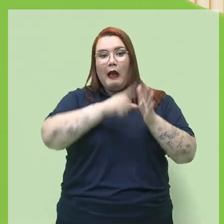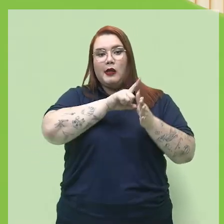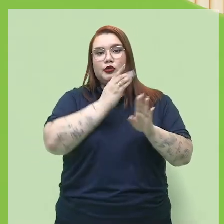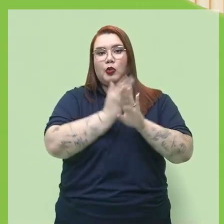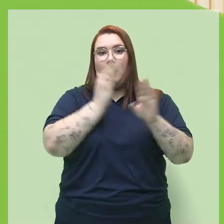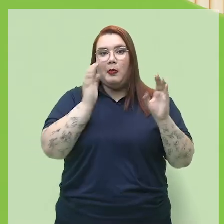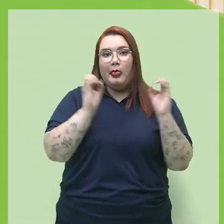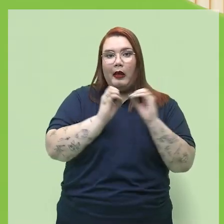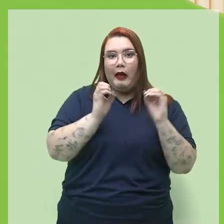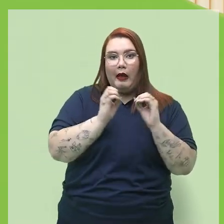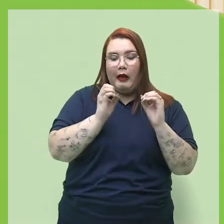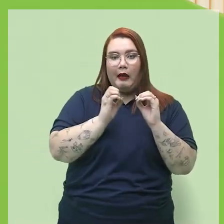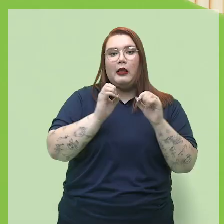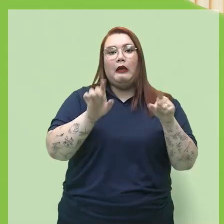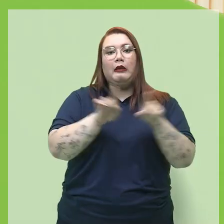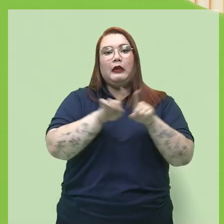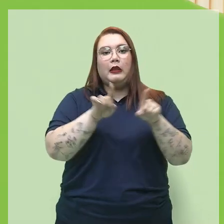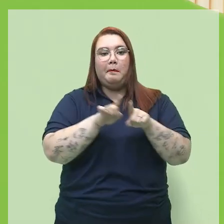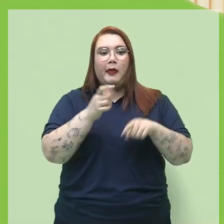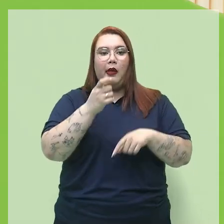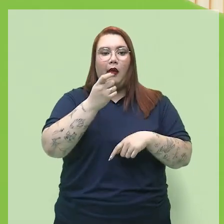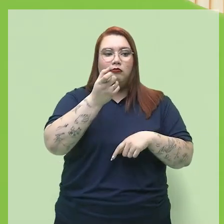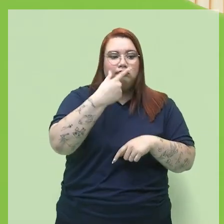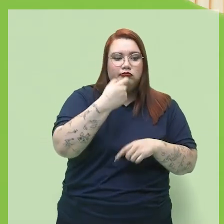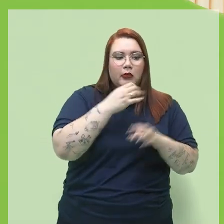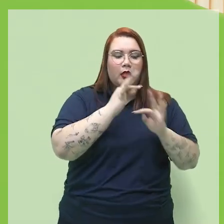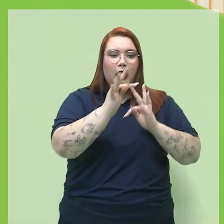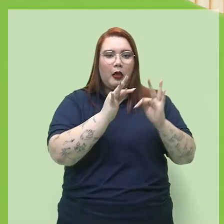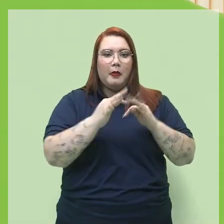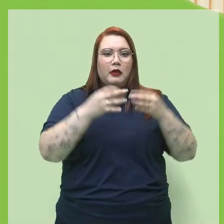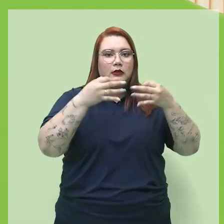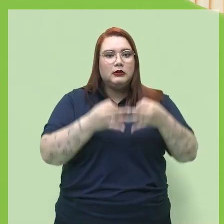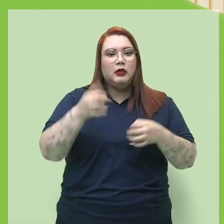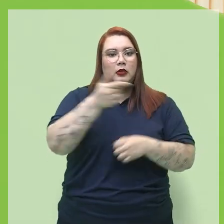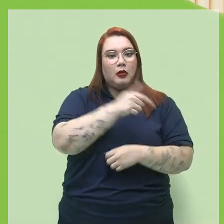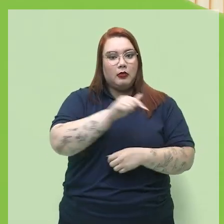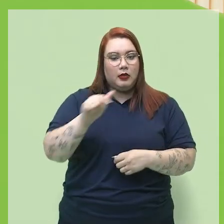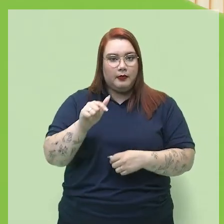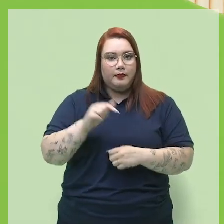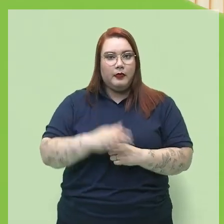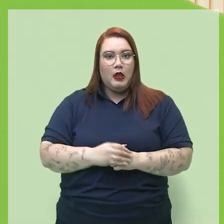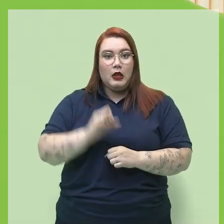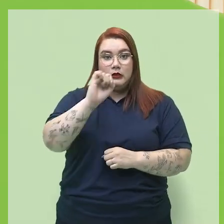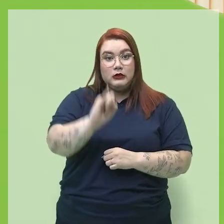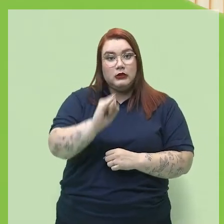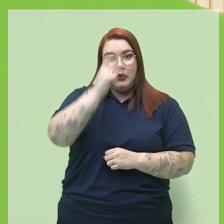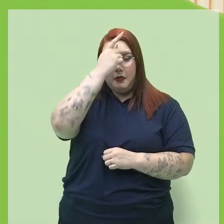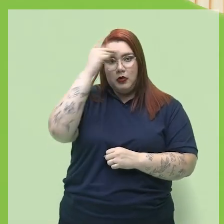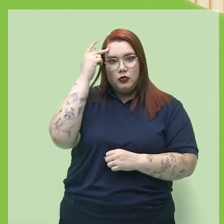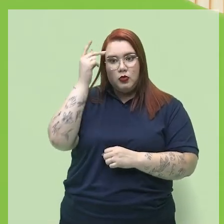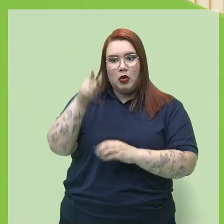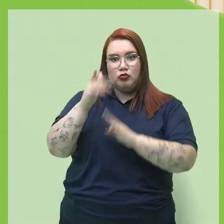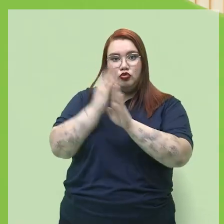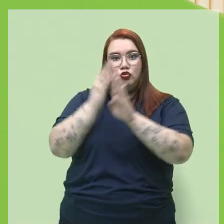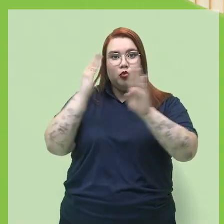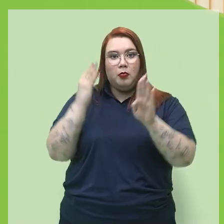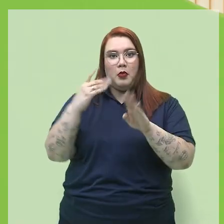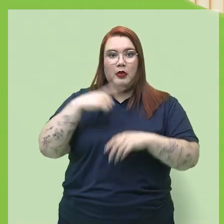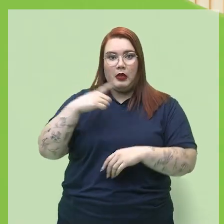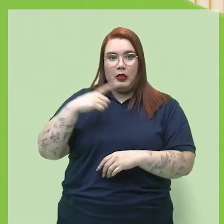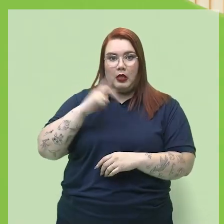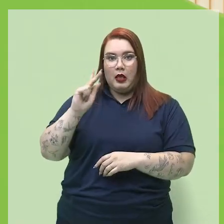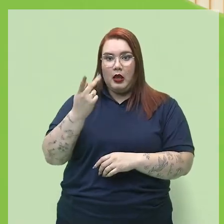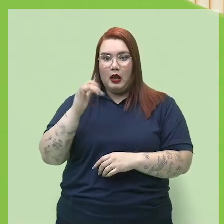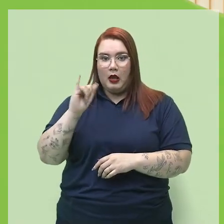fazem um tratamento adequado. As pessoas que são diagnosticadas com HIV, elas devem iniciar o